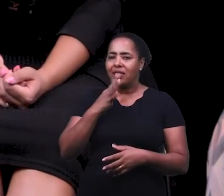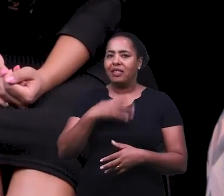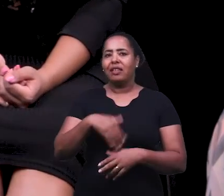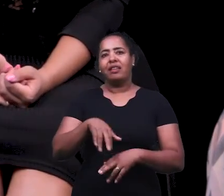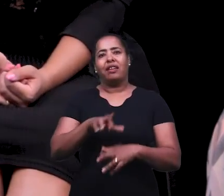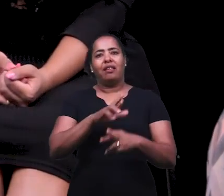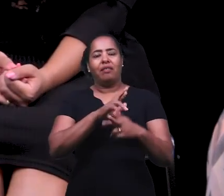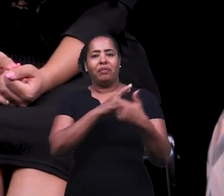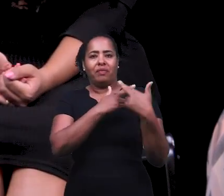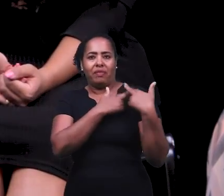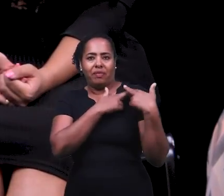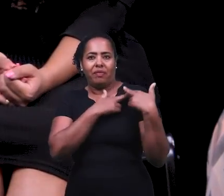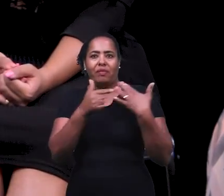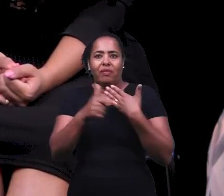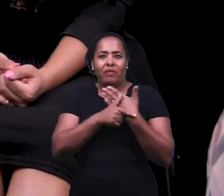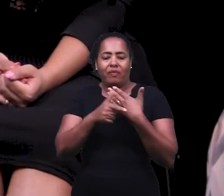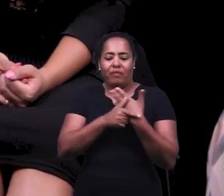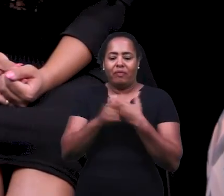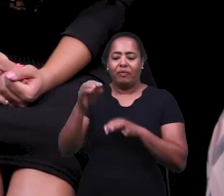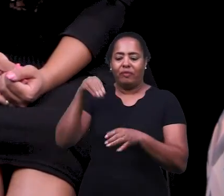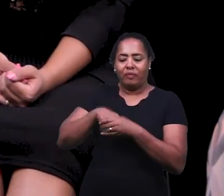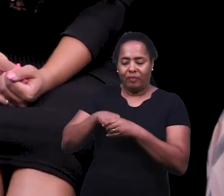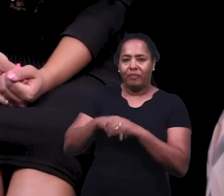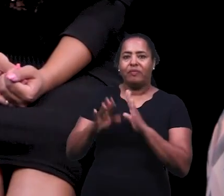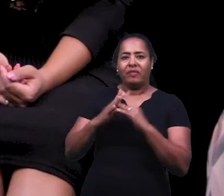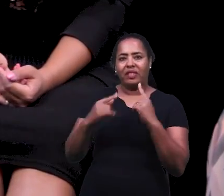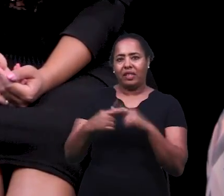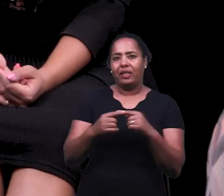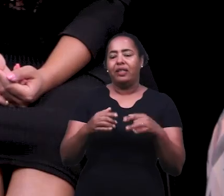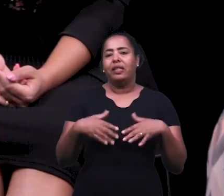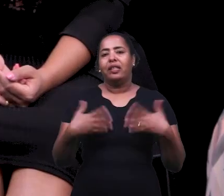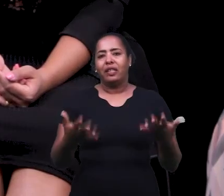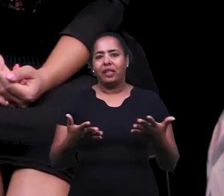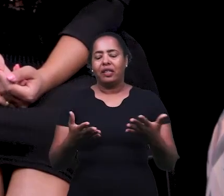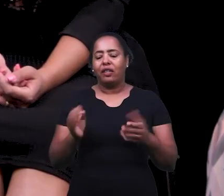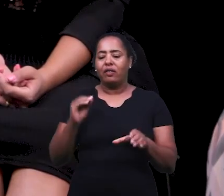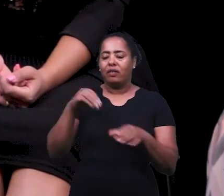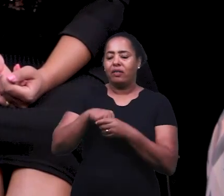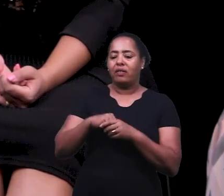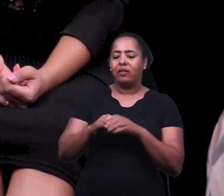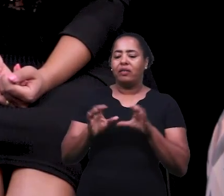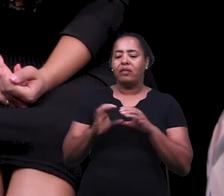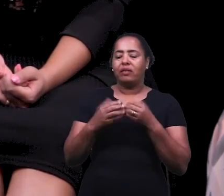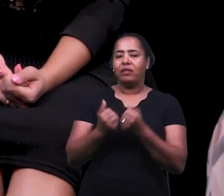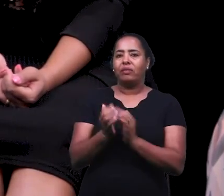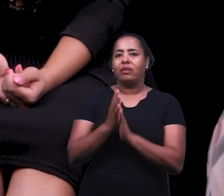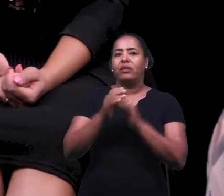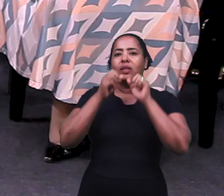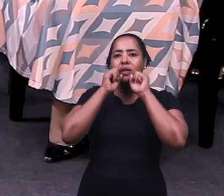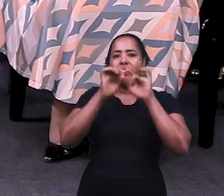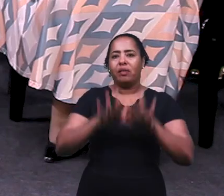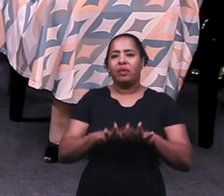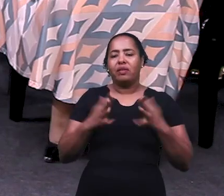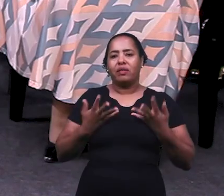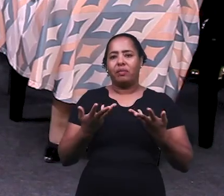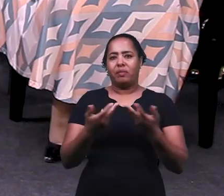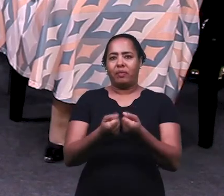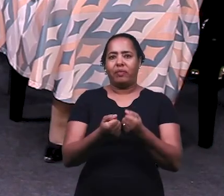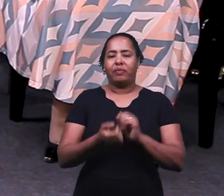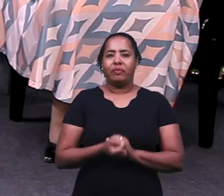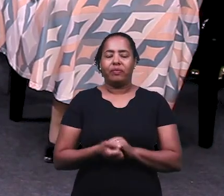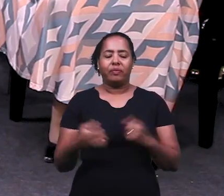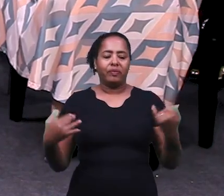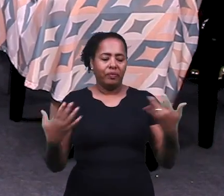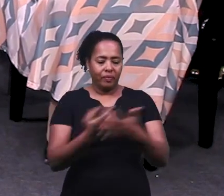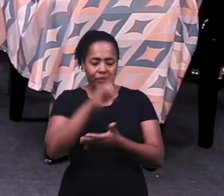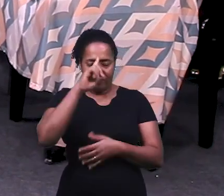a função que eu preciso, né? Na igreja, a gente sempre tem uma função, então, para mim, estar no grupo de louvor